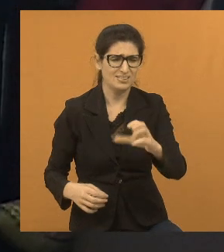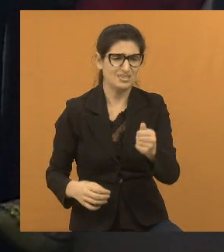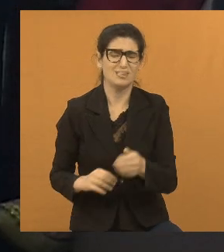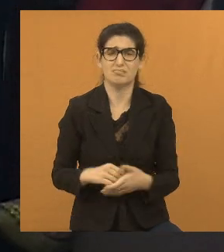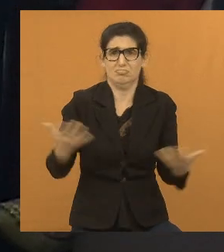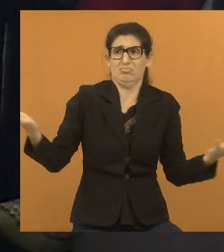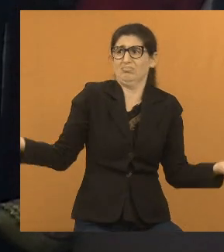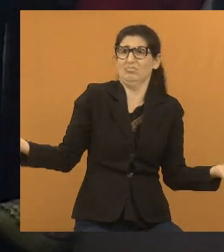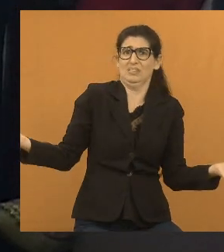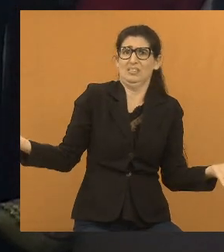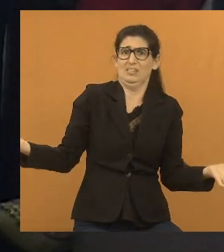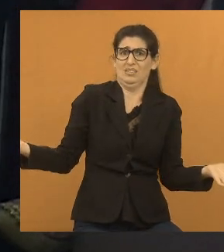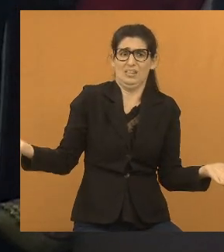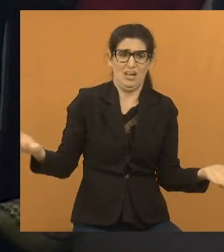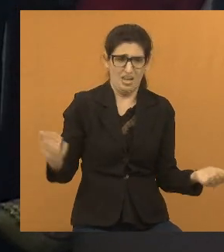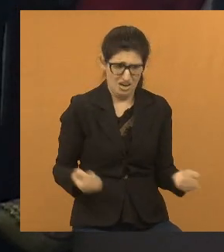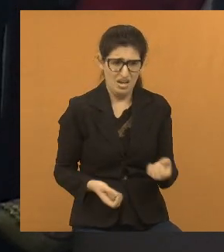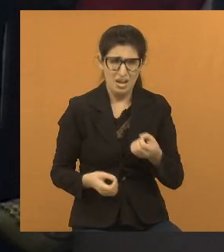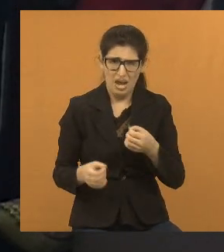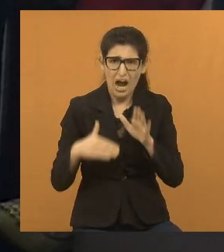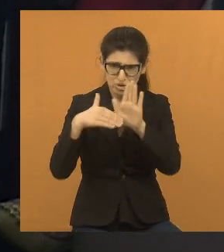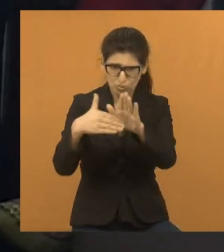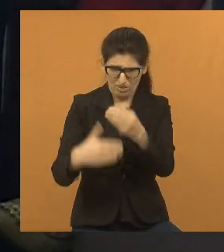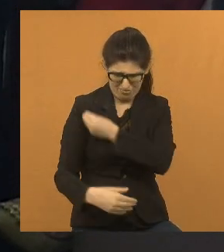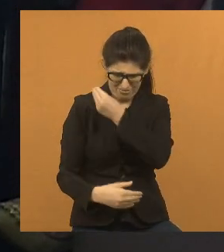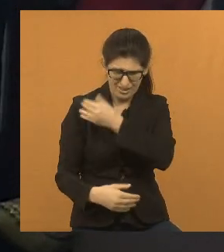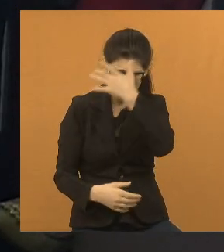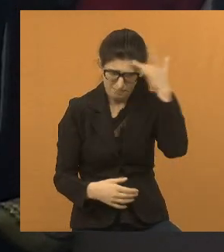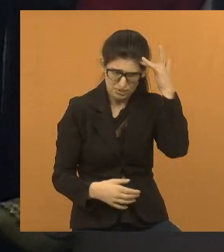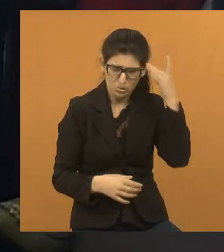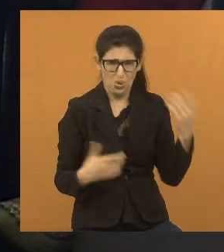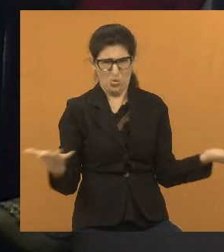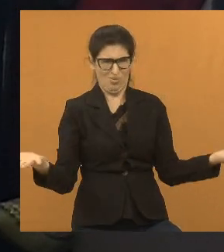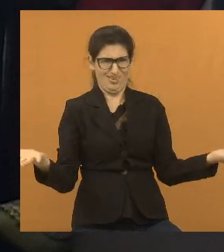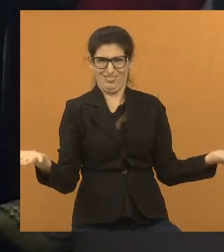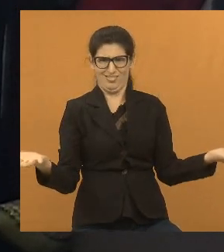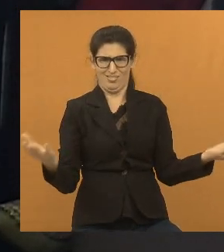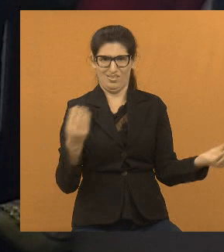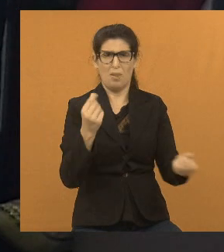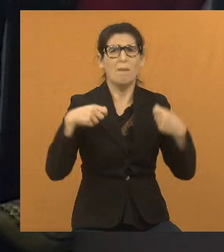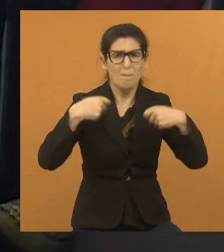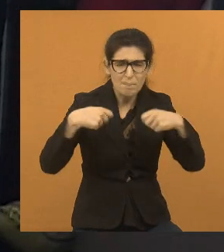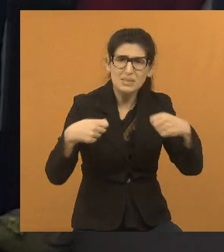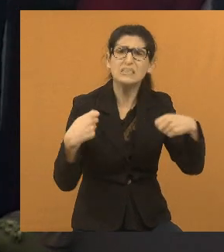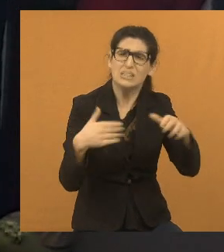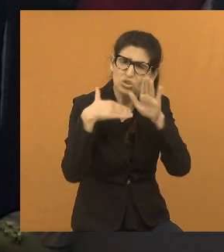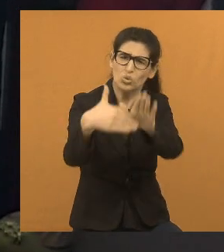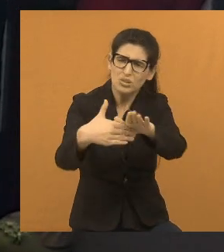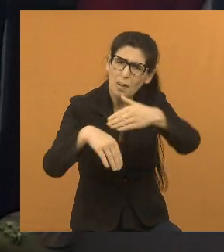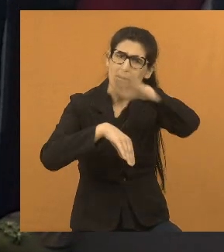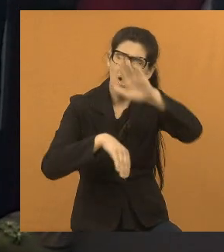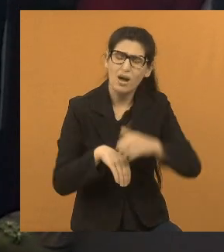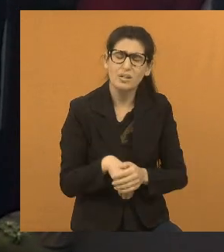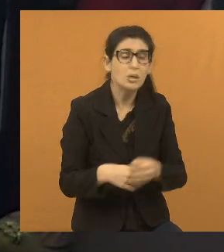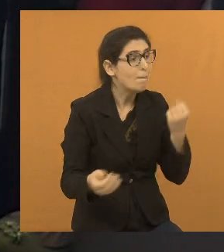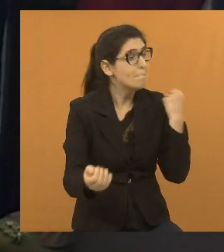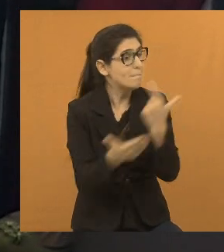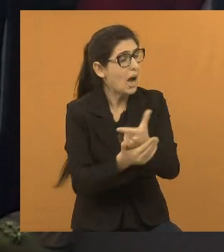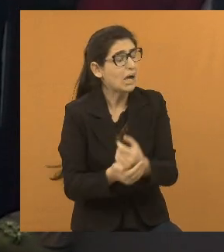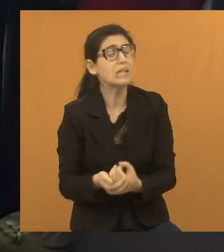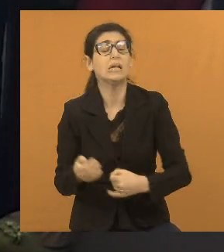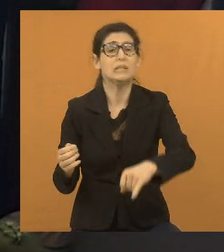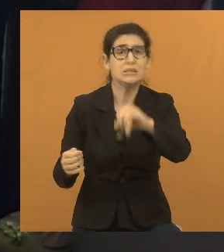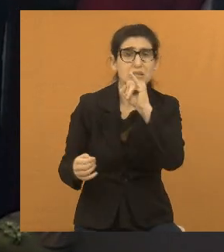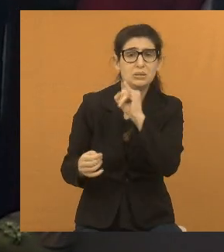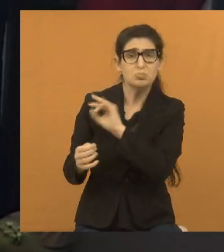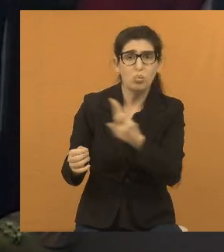pessoa tem que ter. É uma área regularizada, pagam impostos, não tem tão poucas pessoas assim como a senhora citou. A área